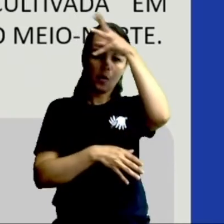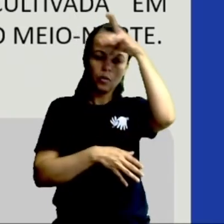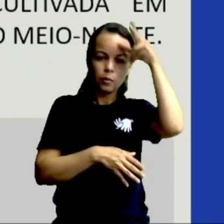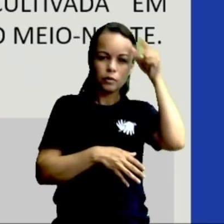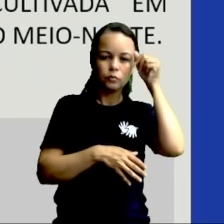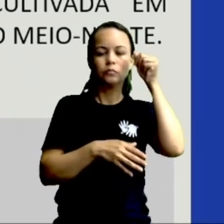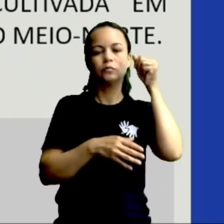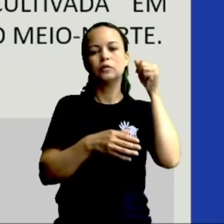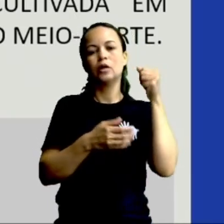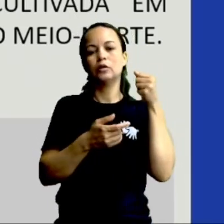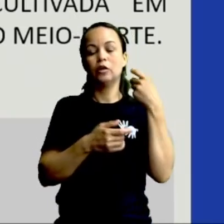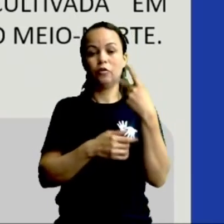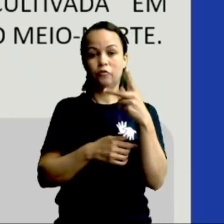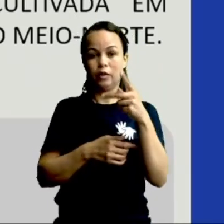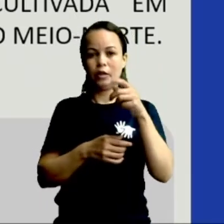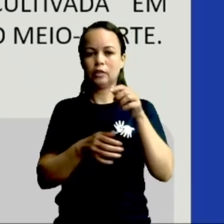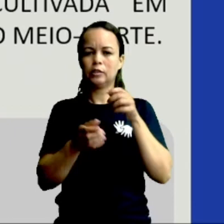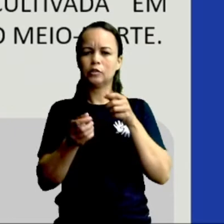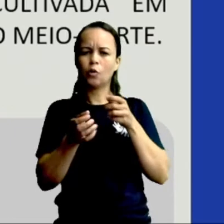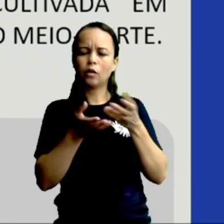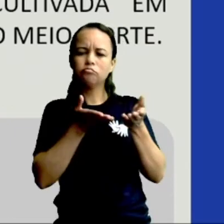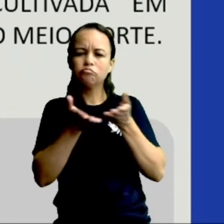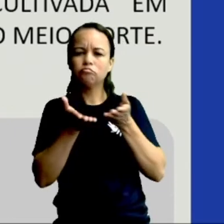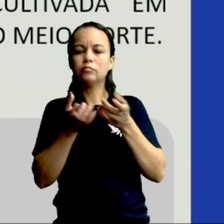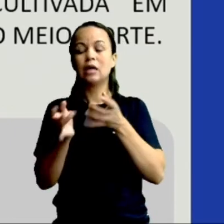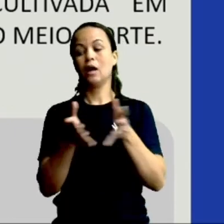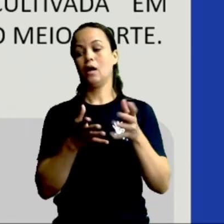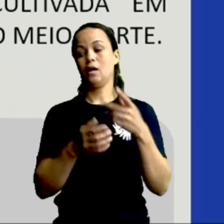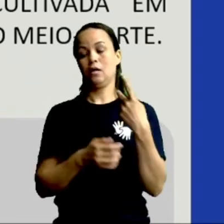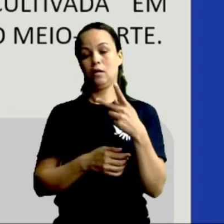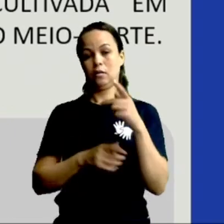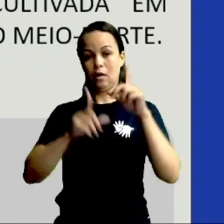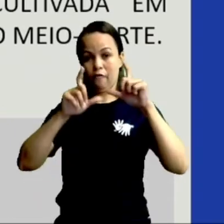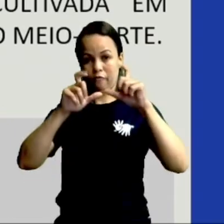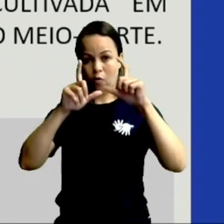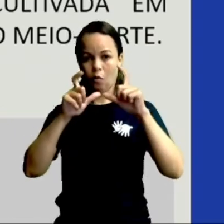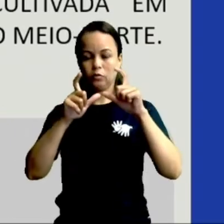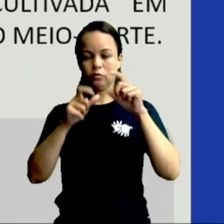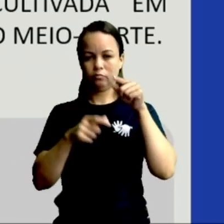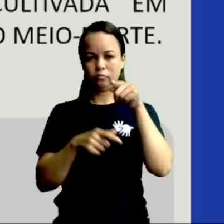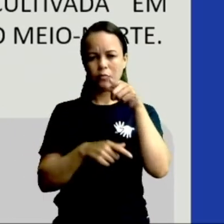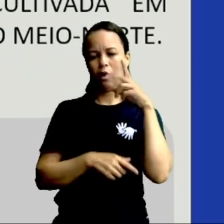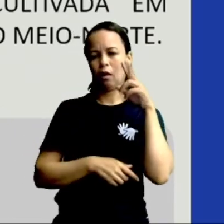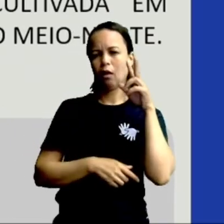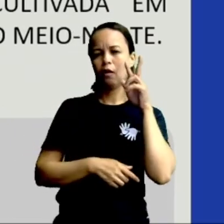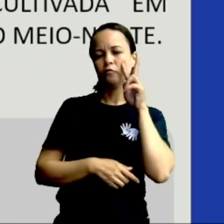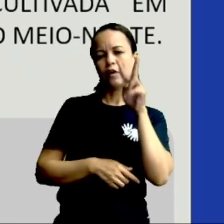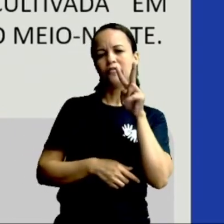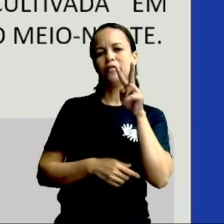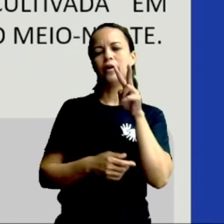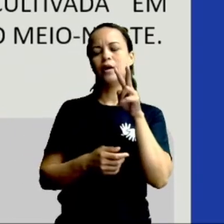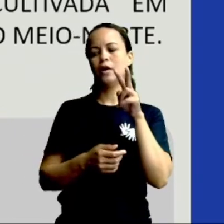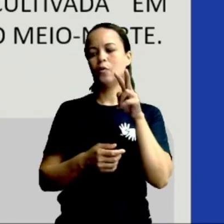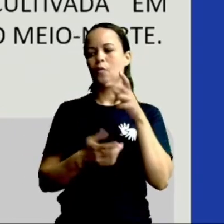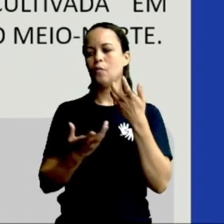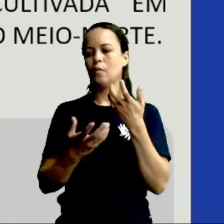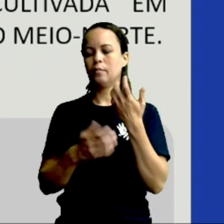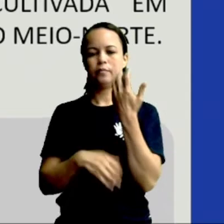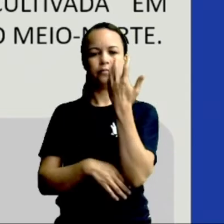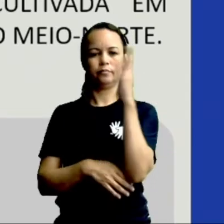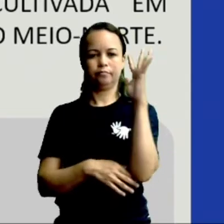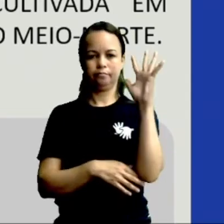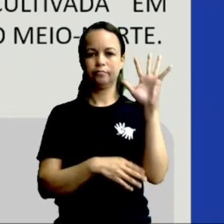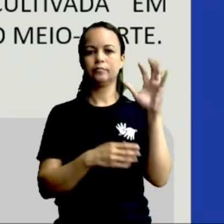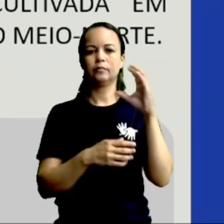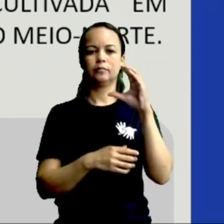e fica nessa zona de transição. Na foto você vai ter uma plantação de carnaúbas,